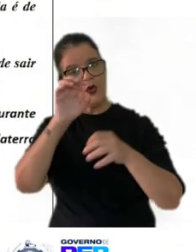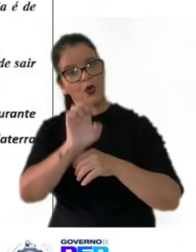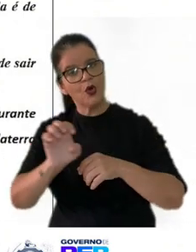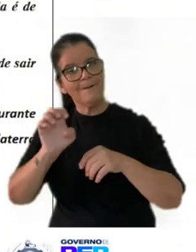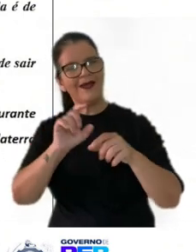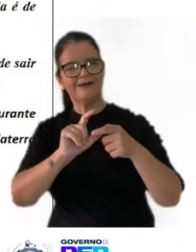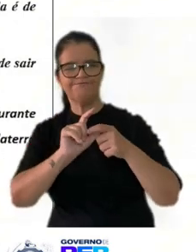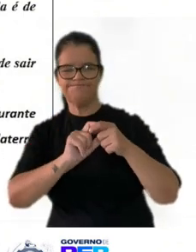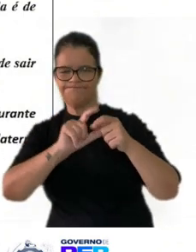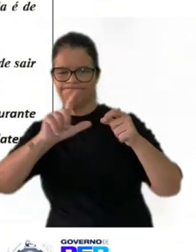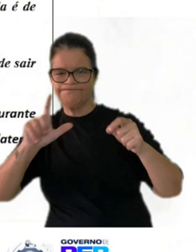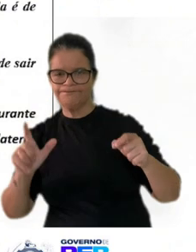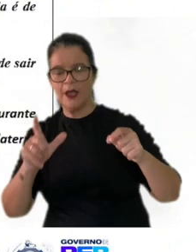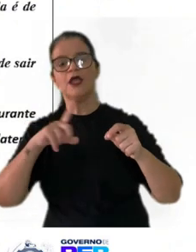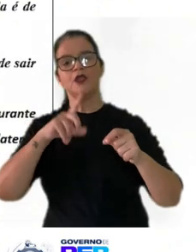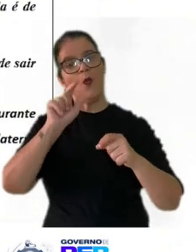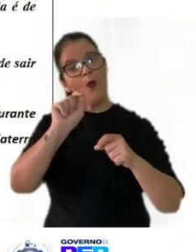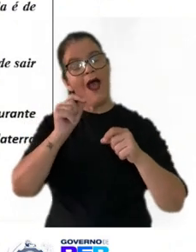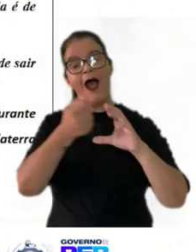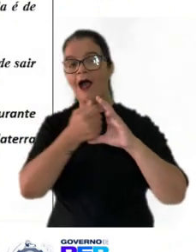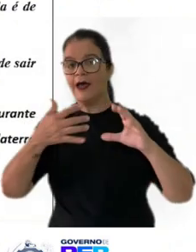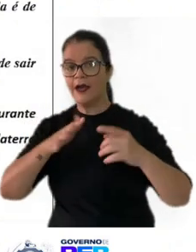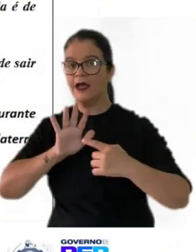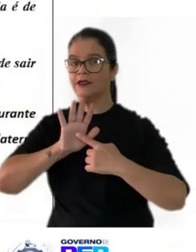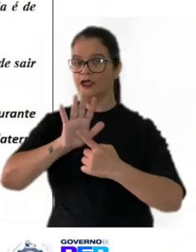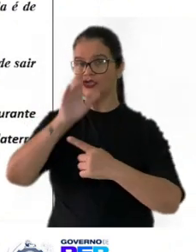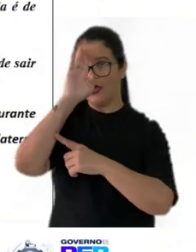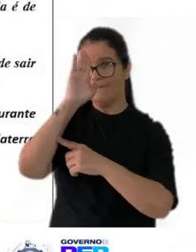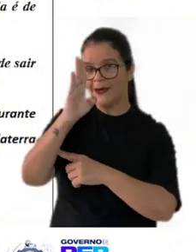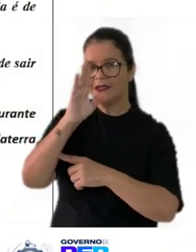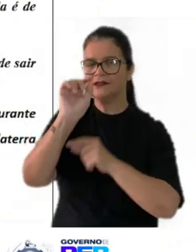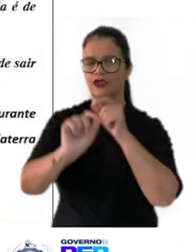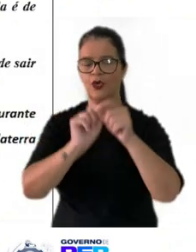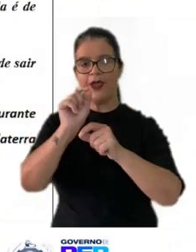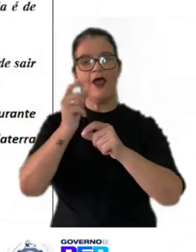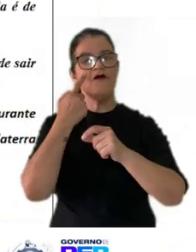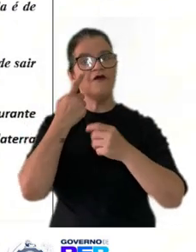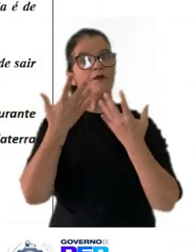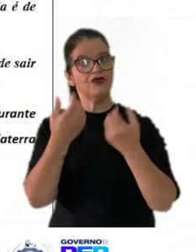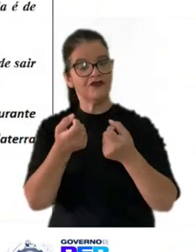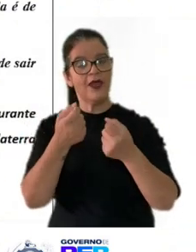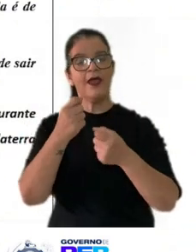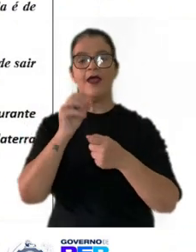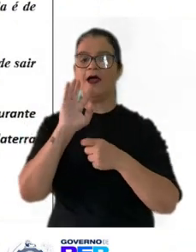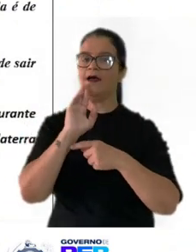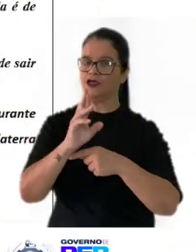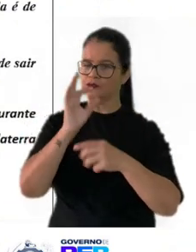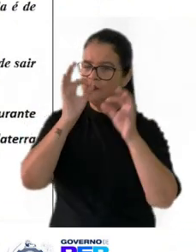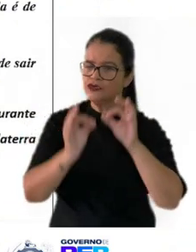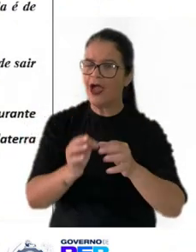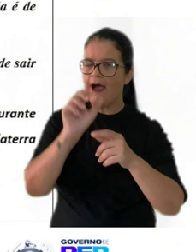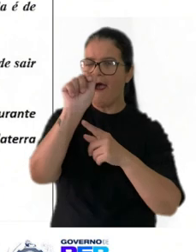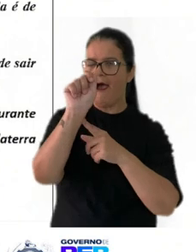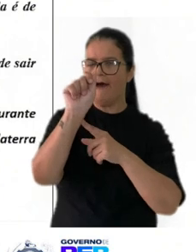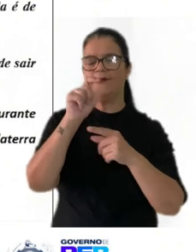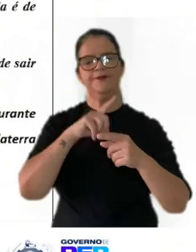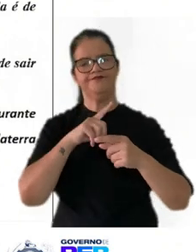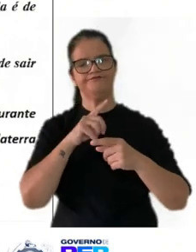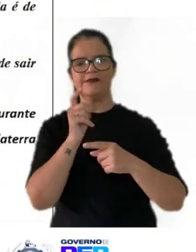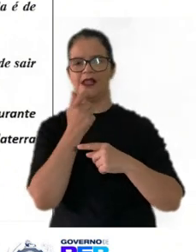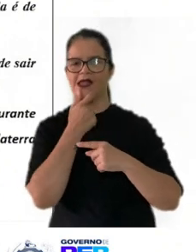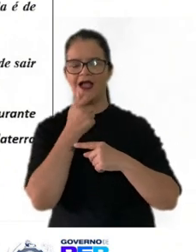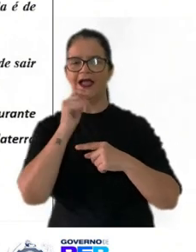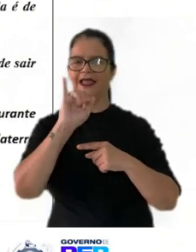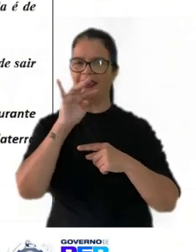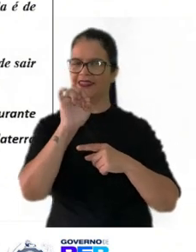presente na imagem é a de que vamos ver qual é a alternativa letra A a Inglaterra está insatisfeita com a saída